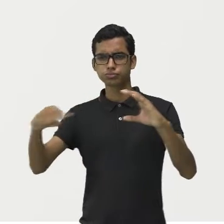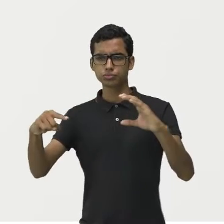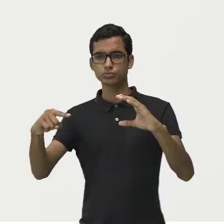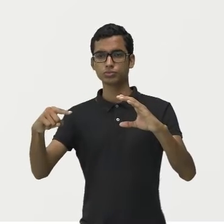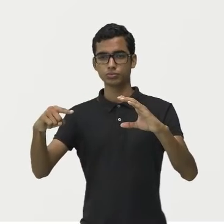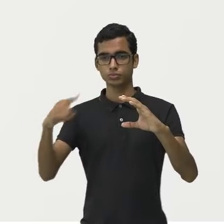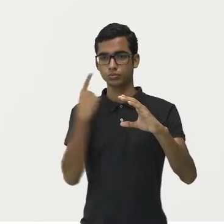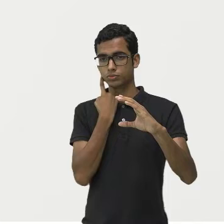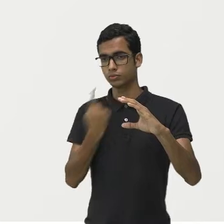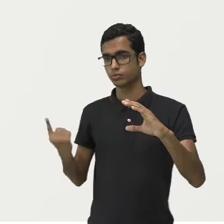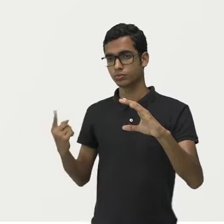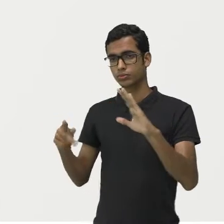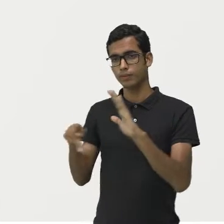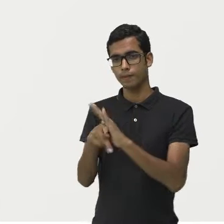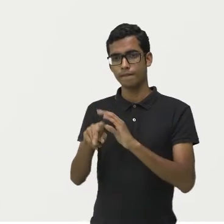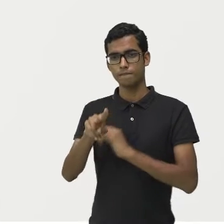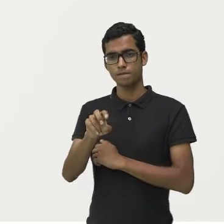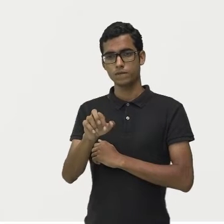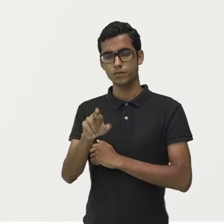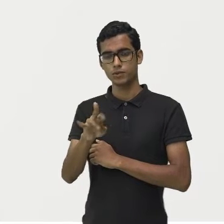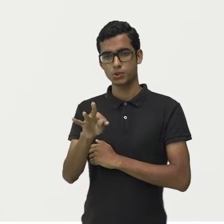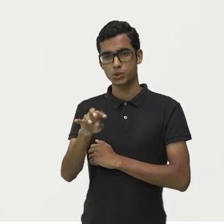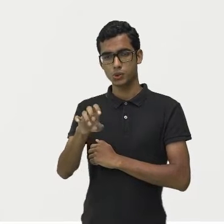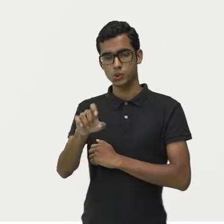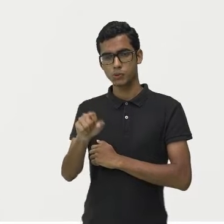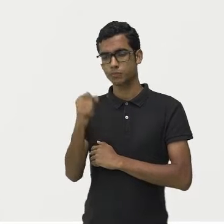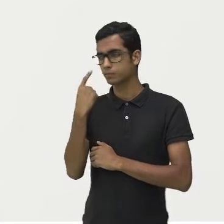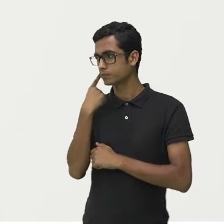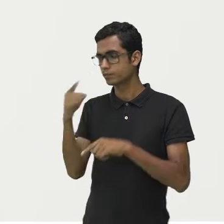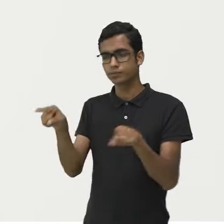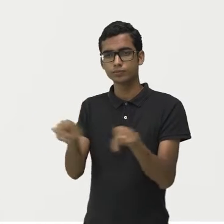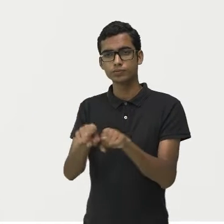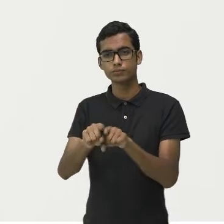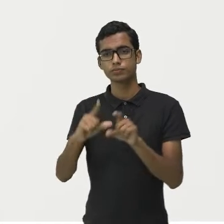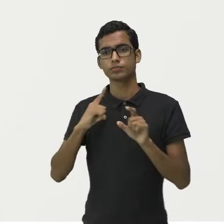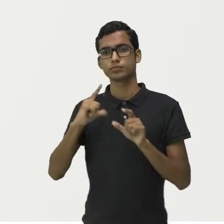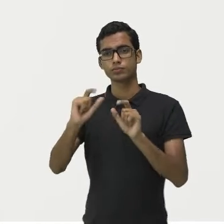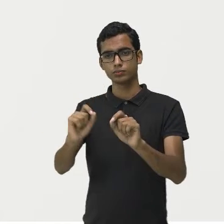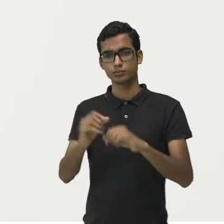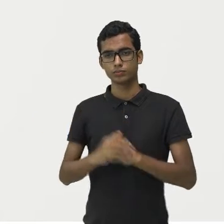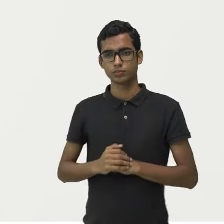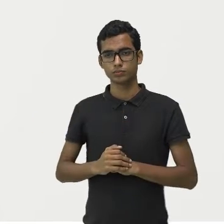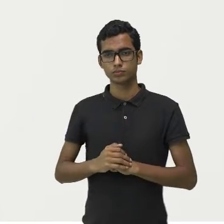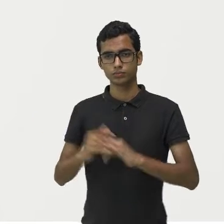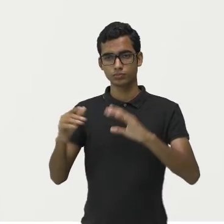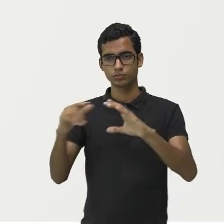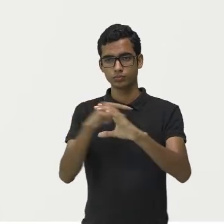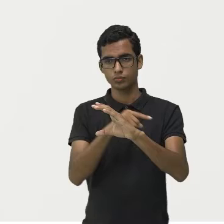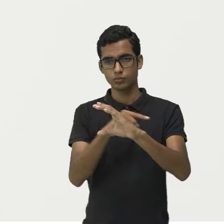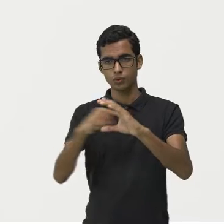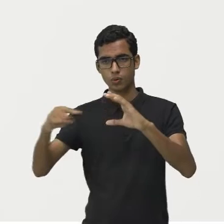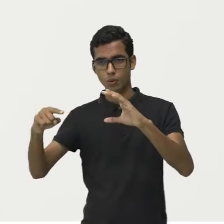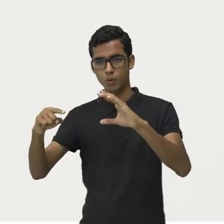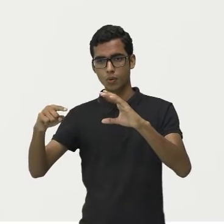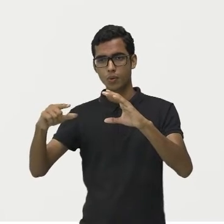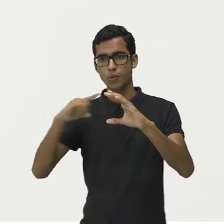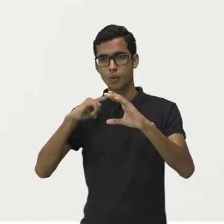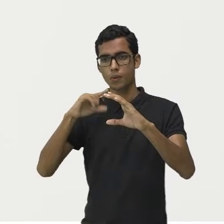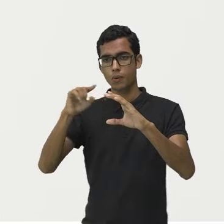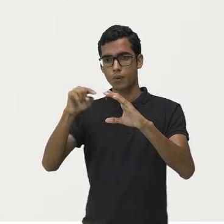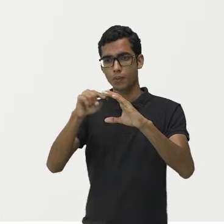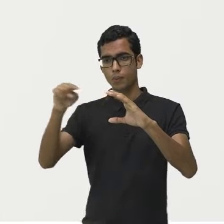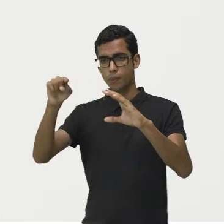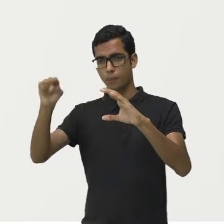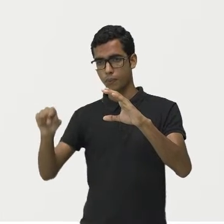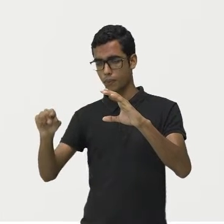ponto que a gente chama de vértice. E aí nós temos aqui também o centro de curvatura, denominado aqui pela letra